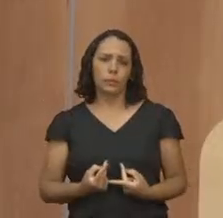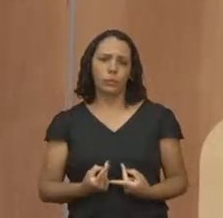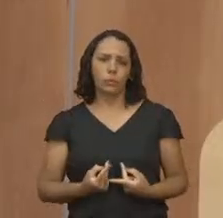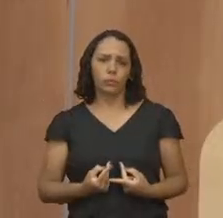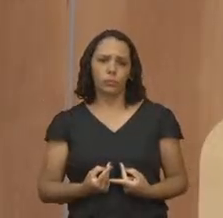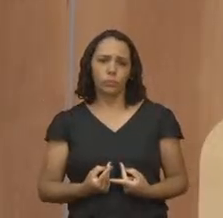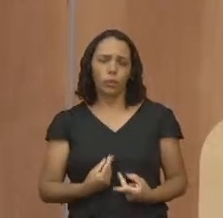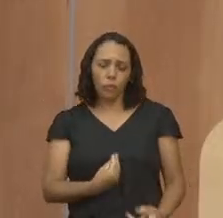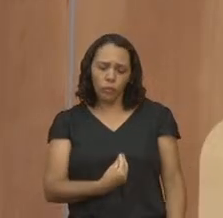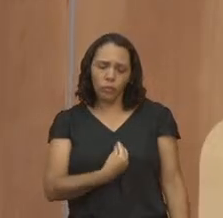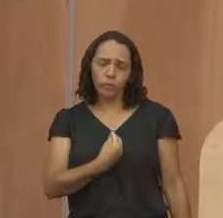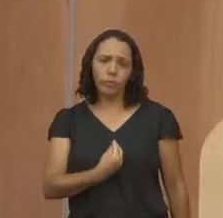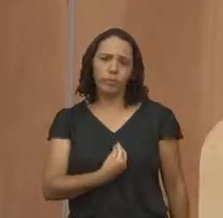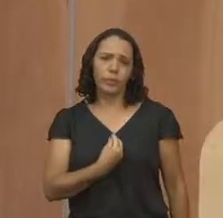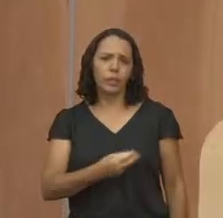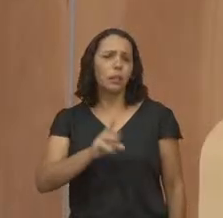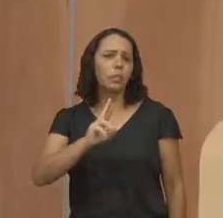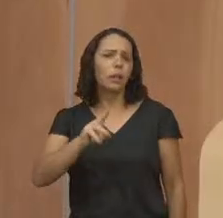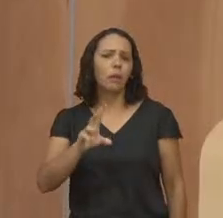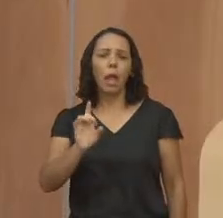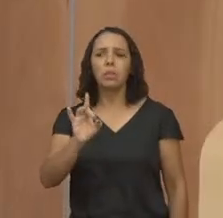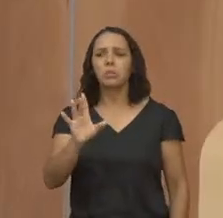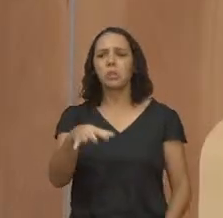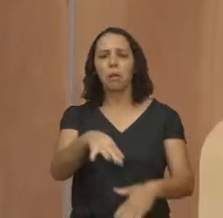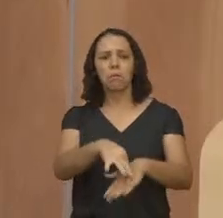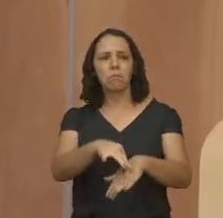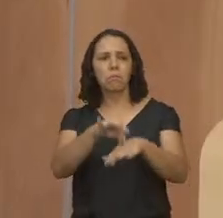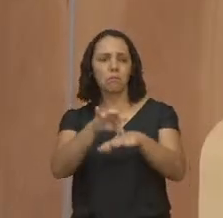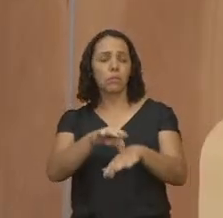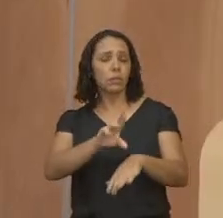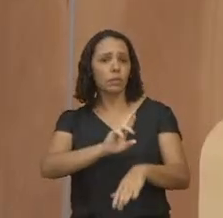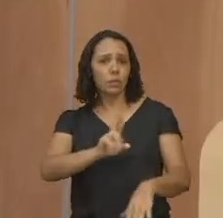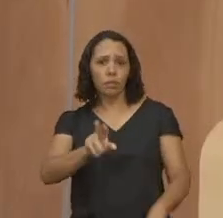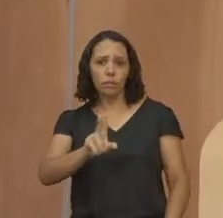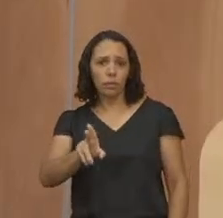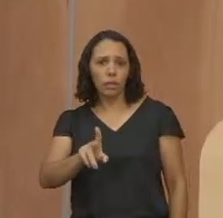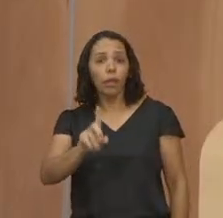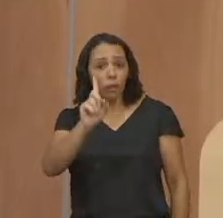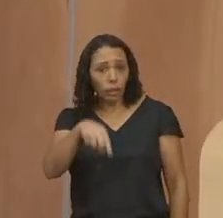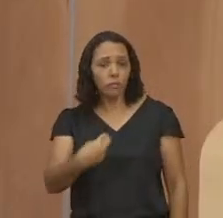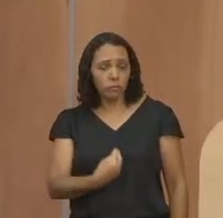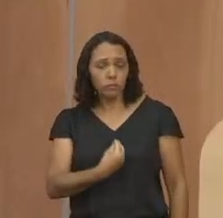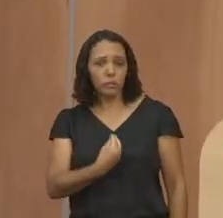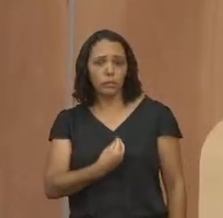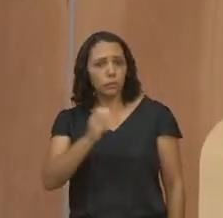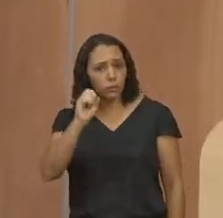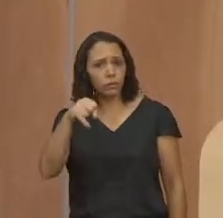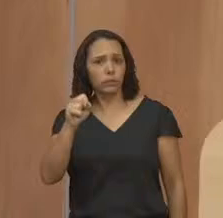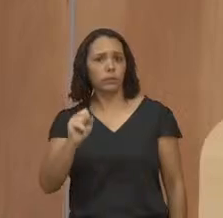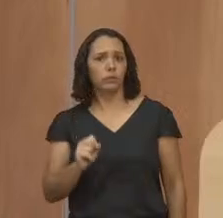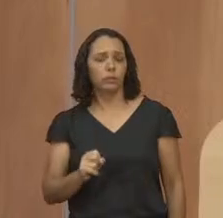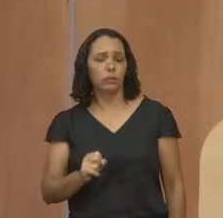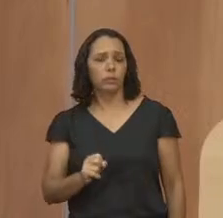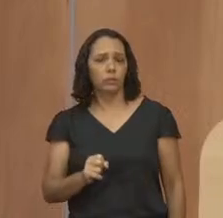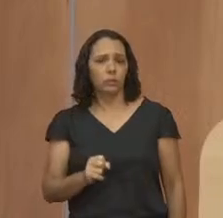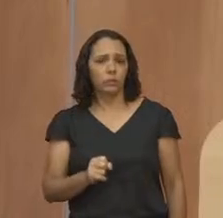Não é apenas um pedaço de carne. É uma vida que